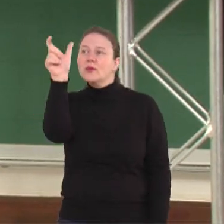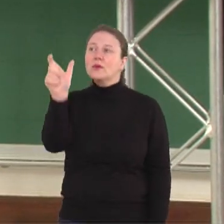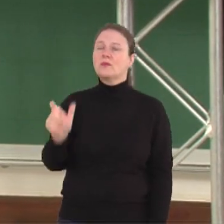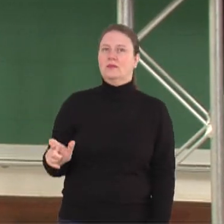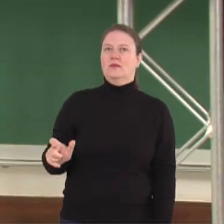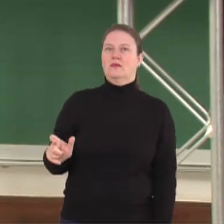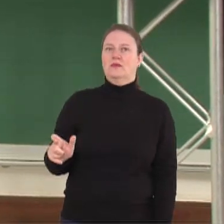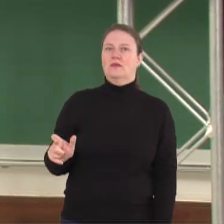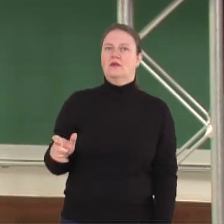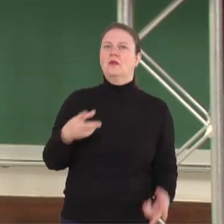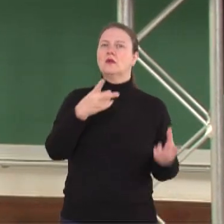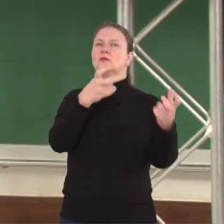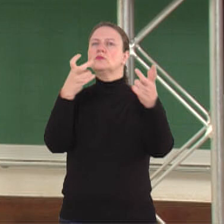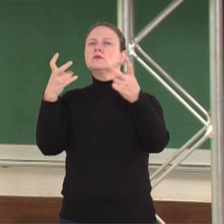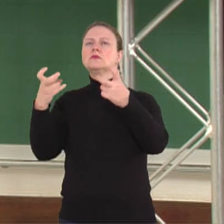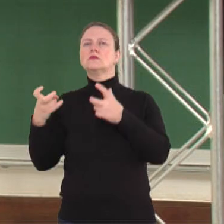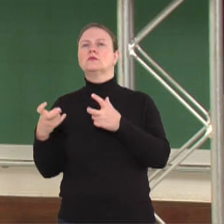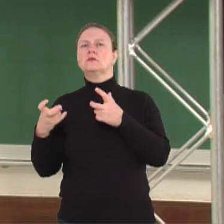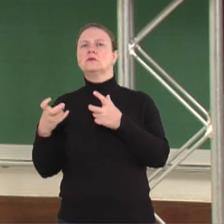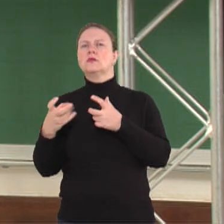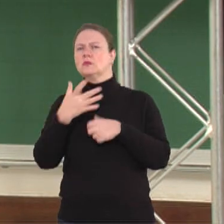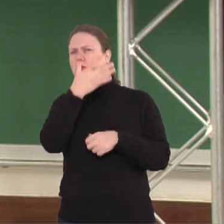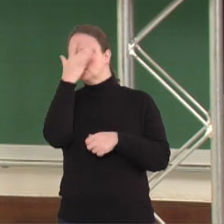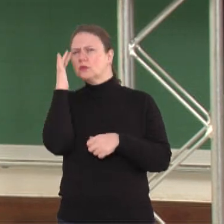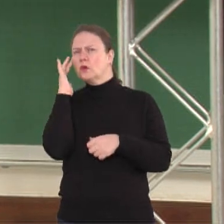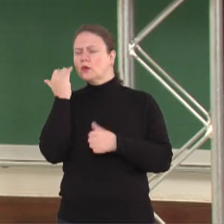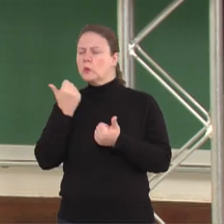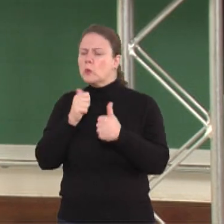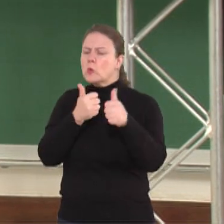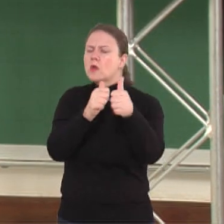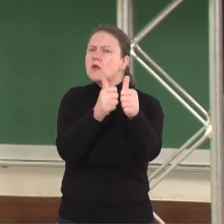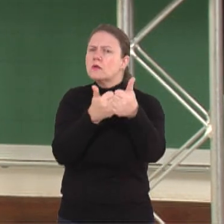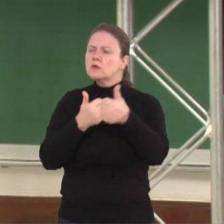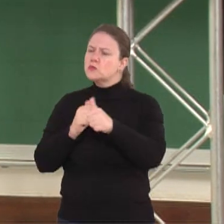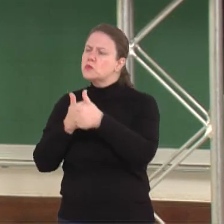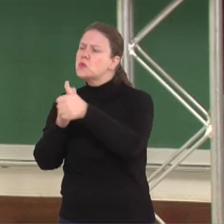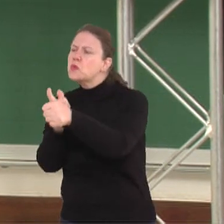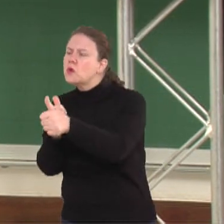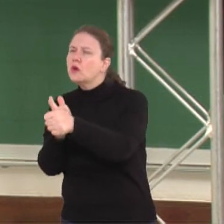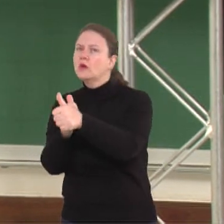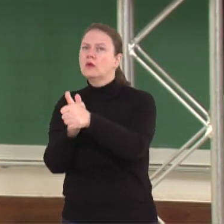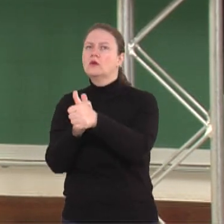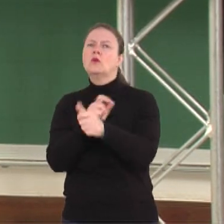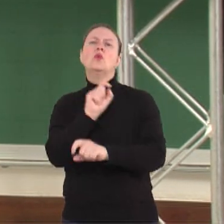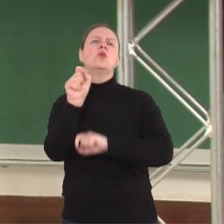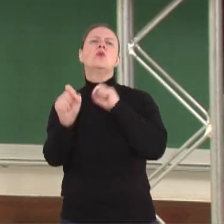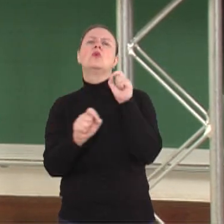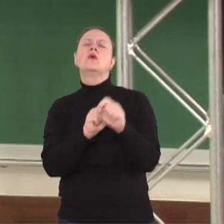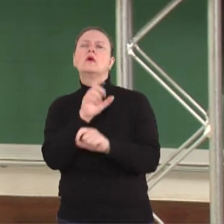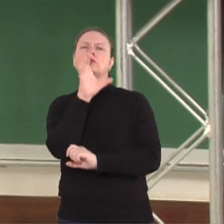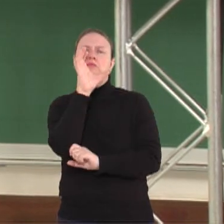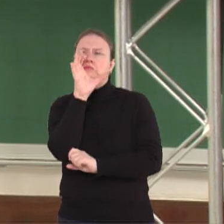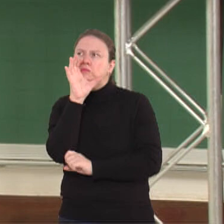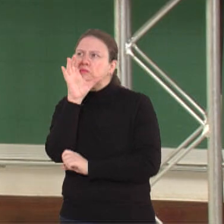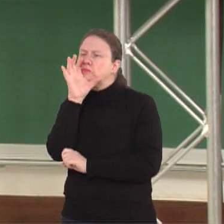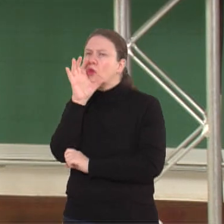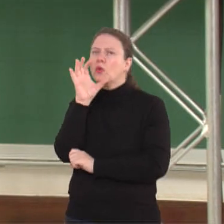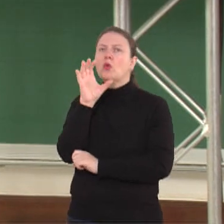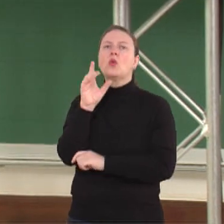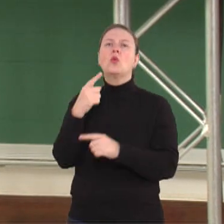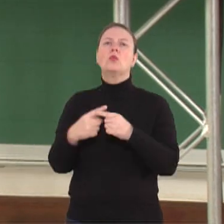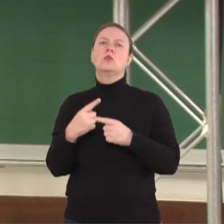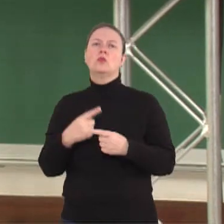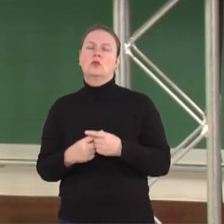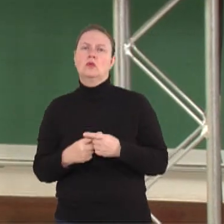É importante a gente observar quem a gente segue, né? Quem são as pessoas que eu admiro, né? Quem são as pessoas... Então por quê? Porque